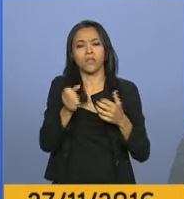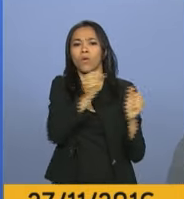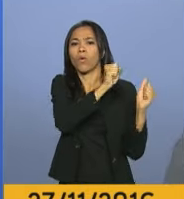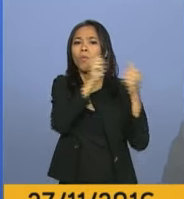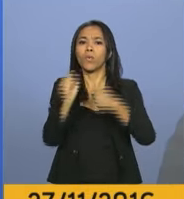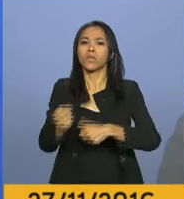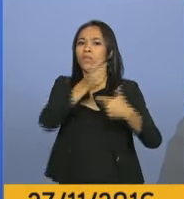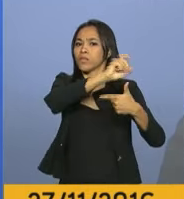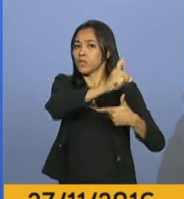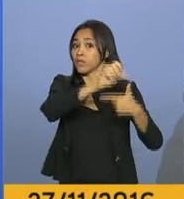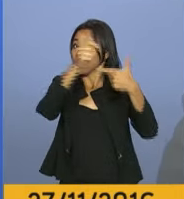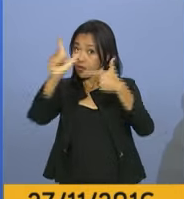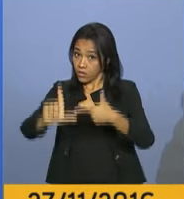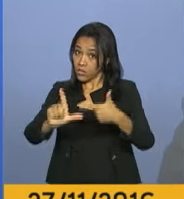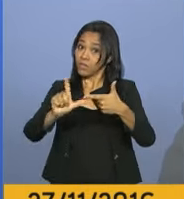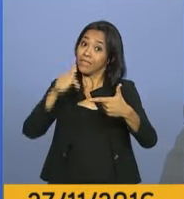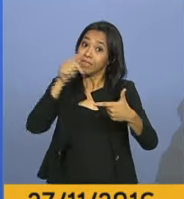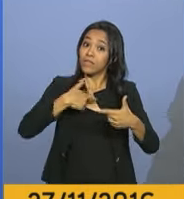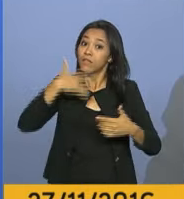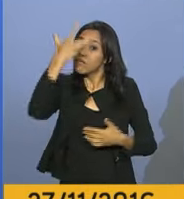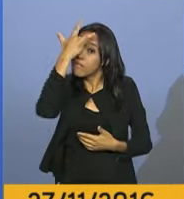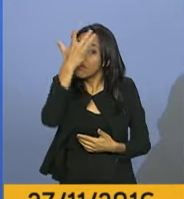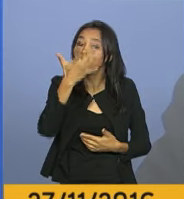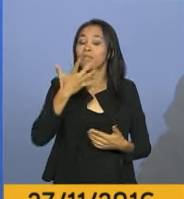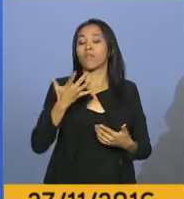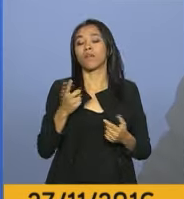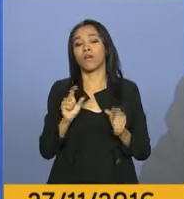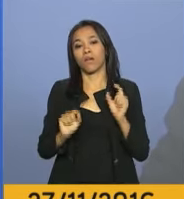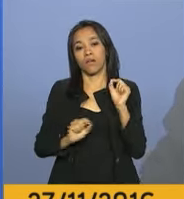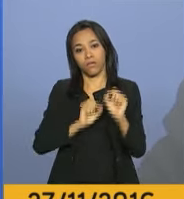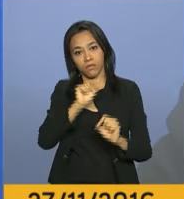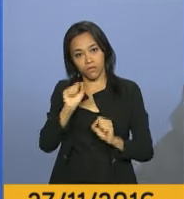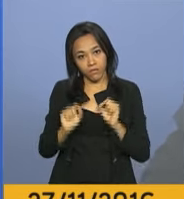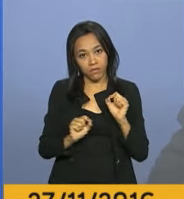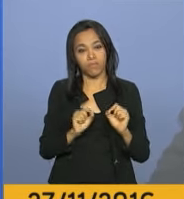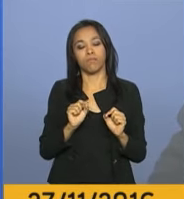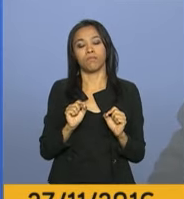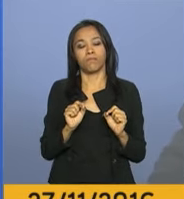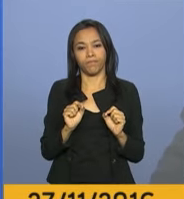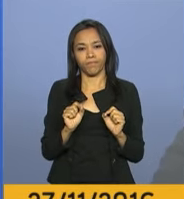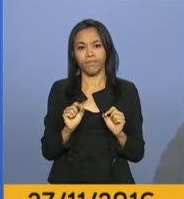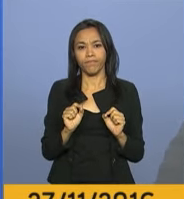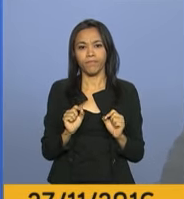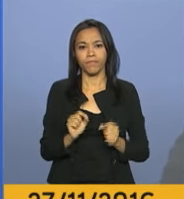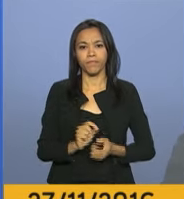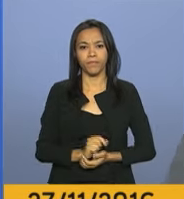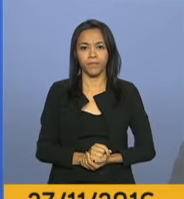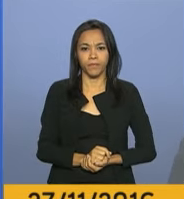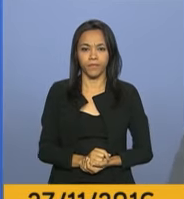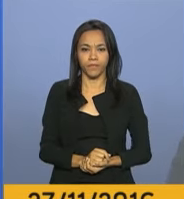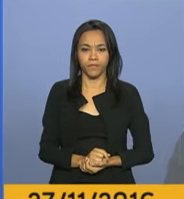legislativo tem facilitado a própria